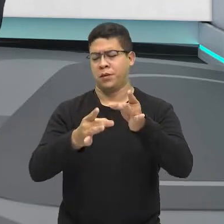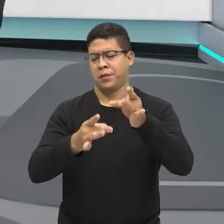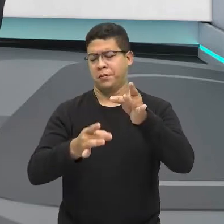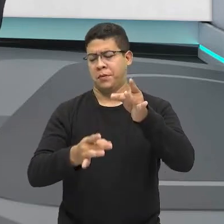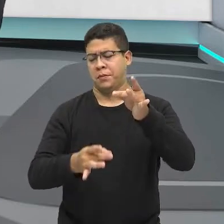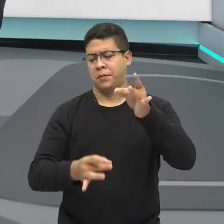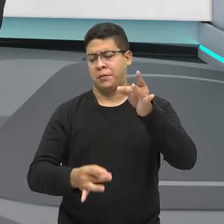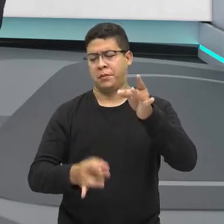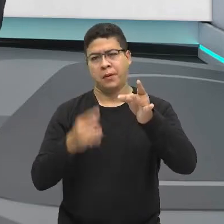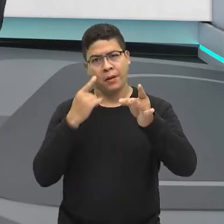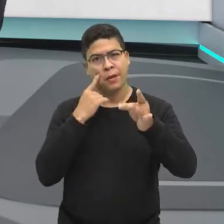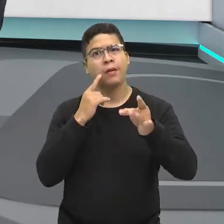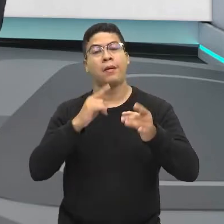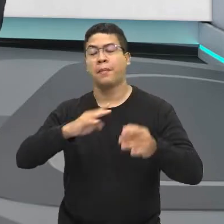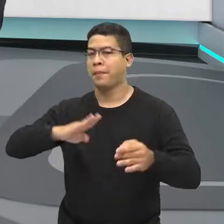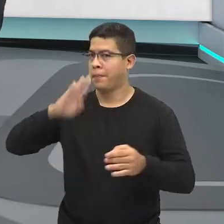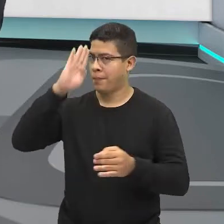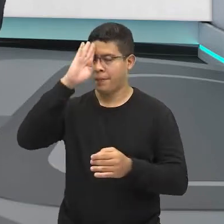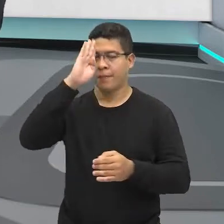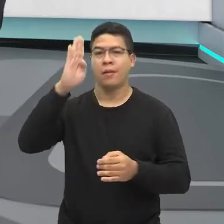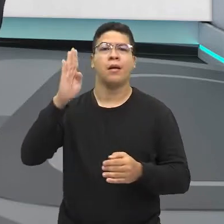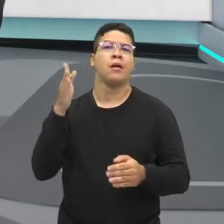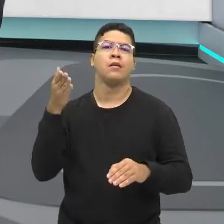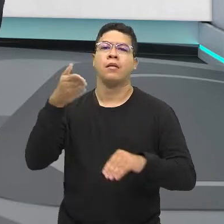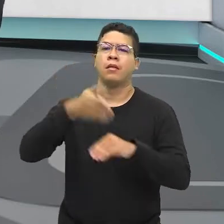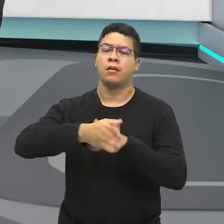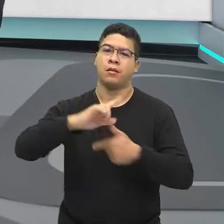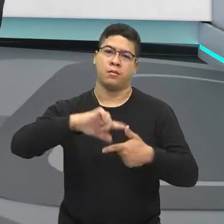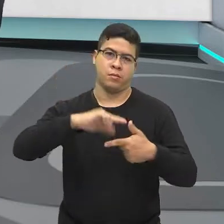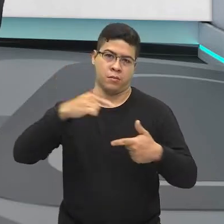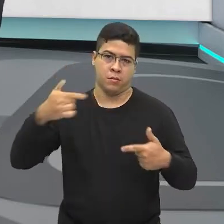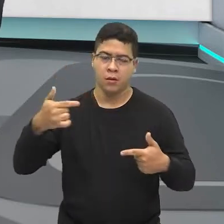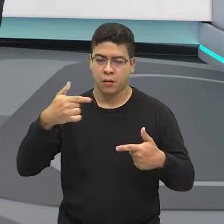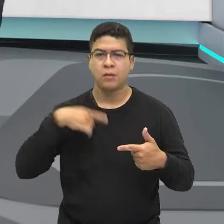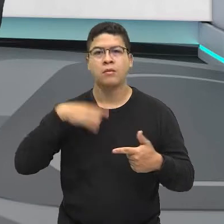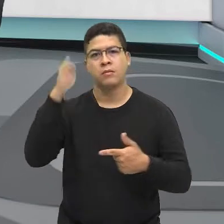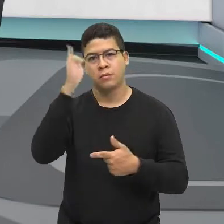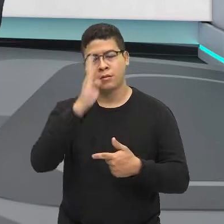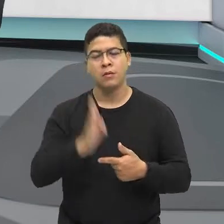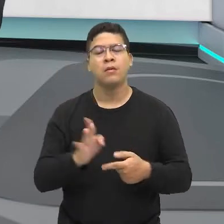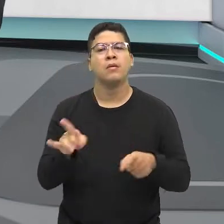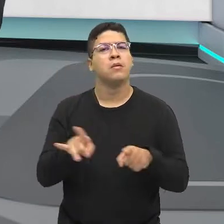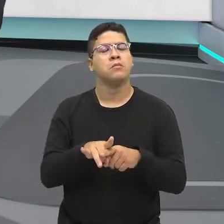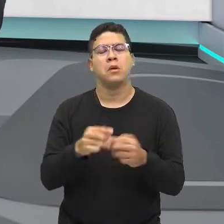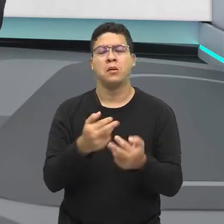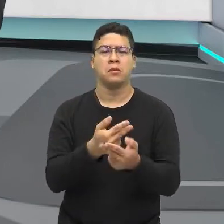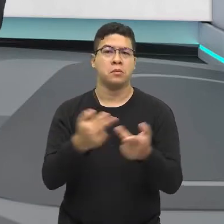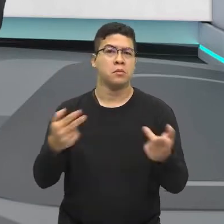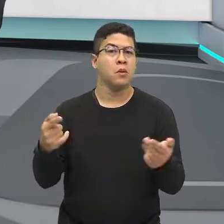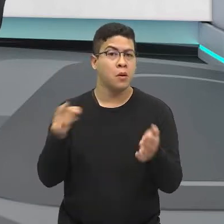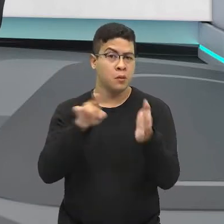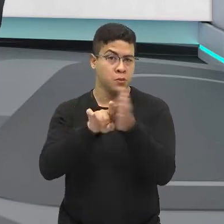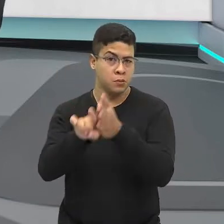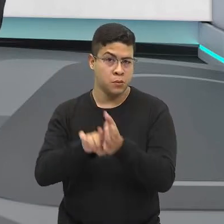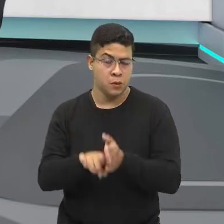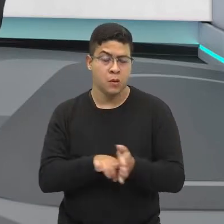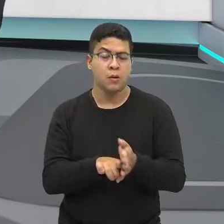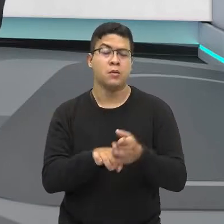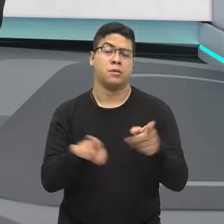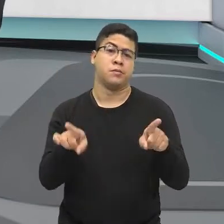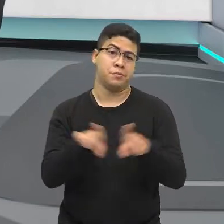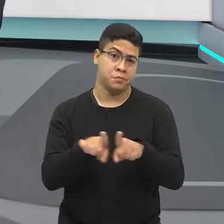papel decisivo ali no modernismo brasileiro, um homem ali de vasta cultura, pesquisador, como eu falei